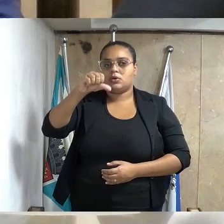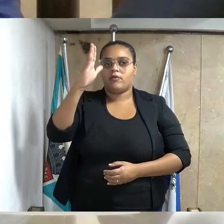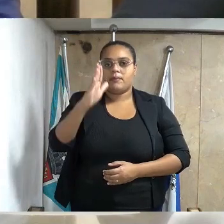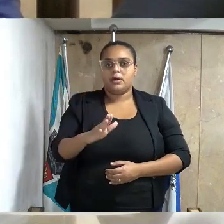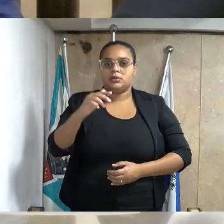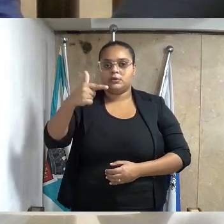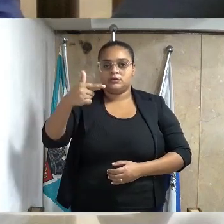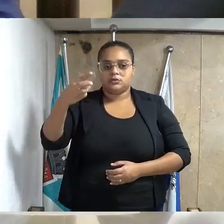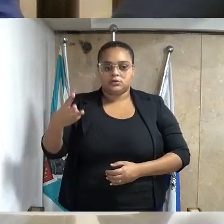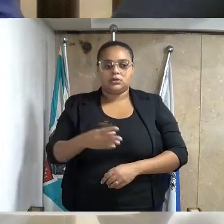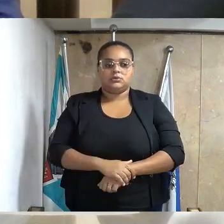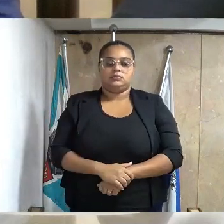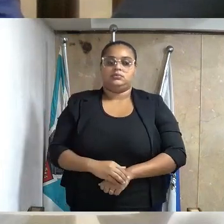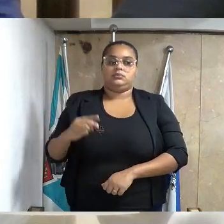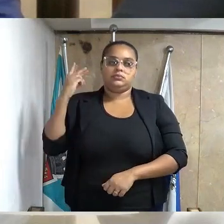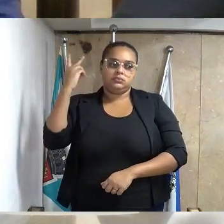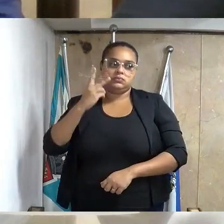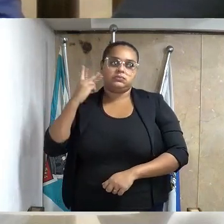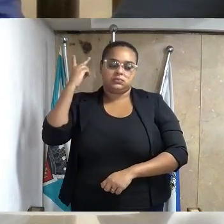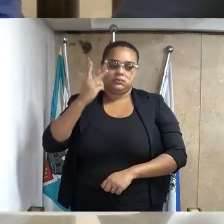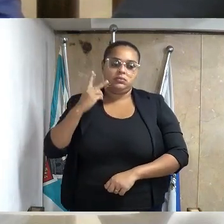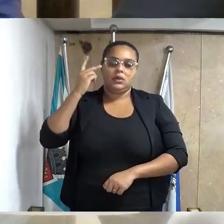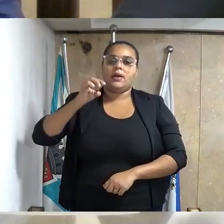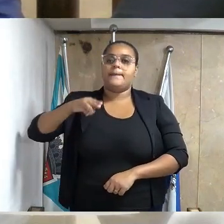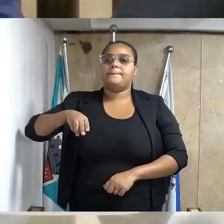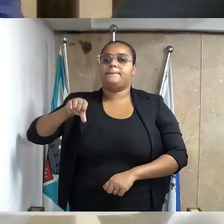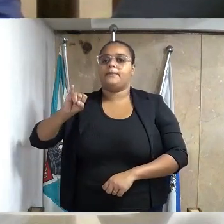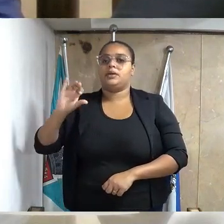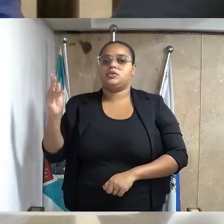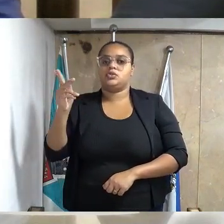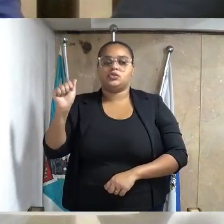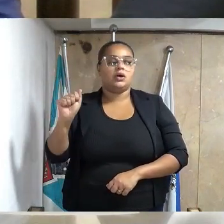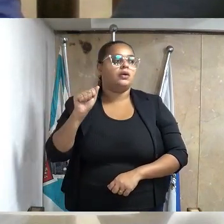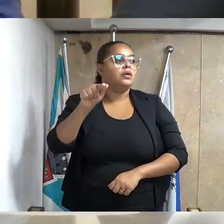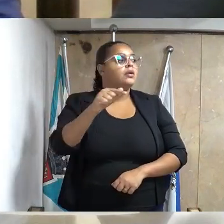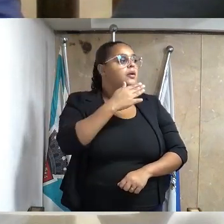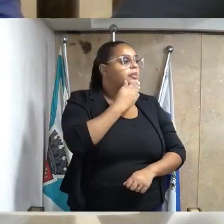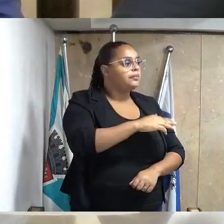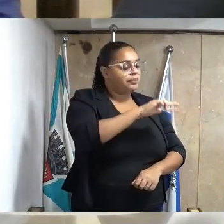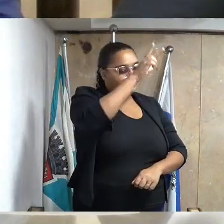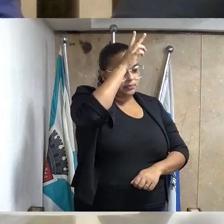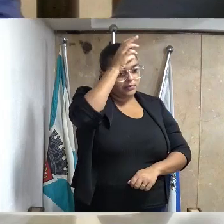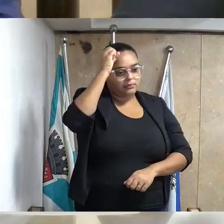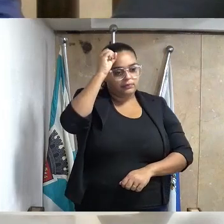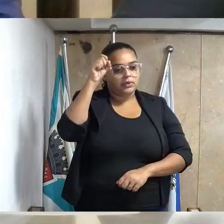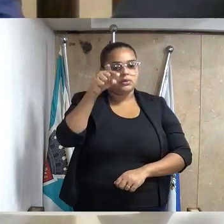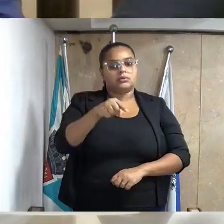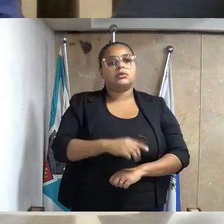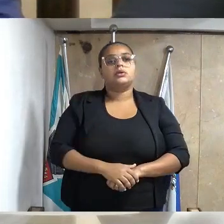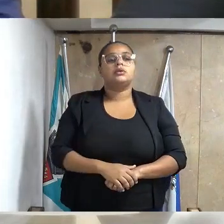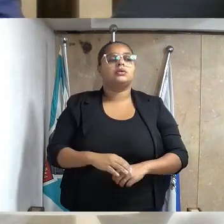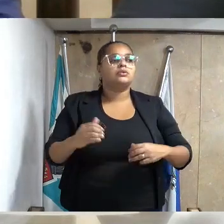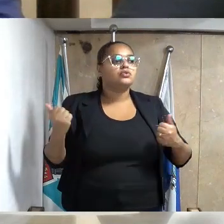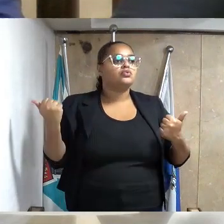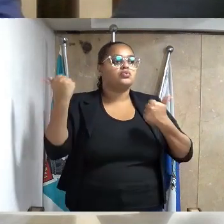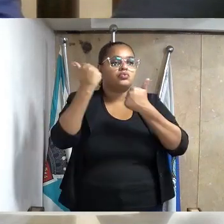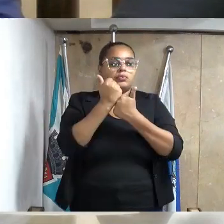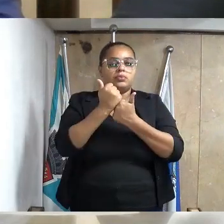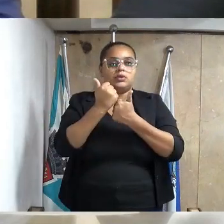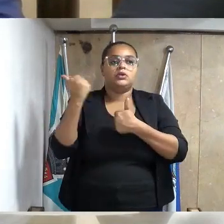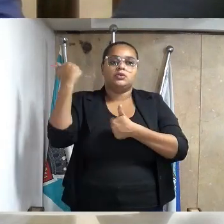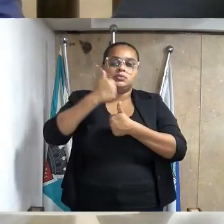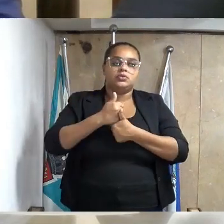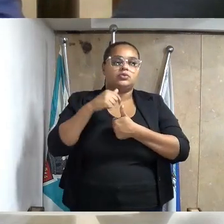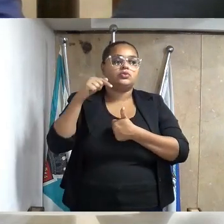5931/2023, do excelentíssimo senhor vereador Michel Alexandre Gervásio, solicitando ao excelentíssimo senhor prefeito substituição das